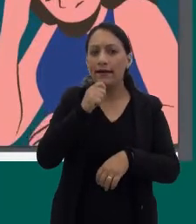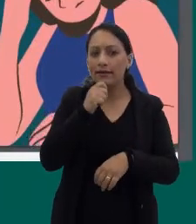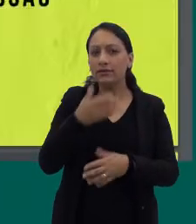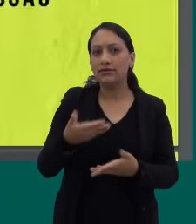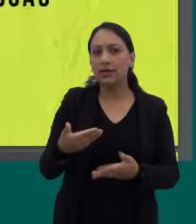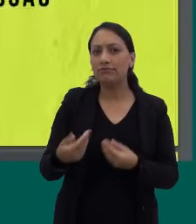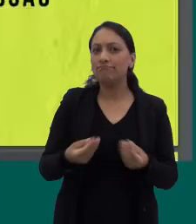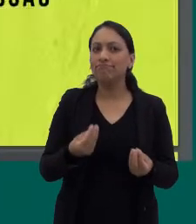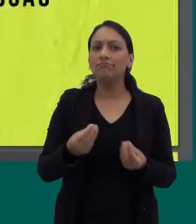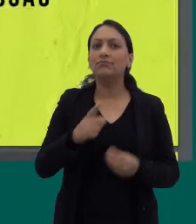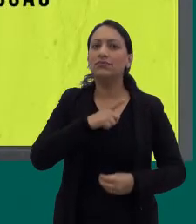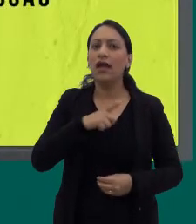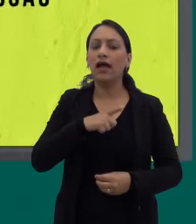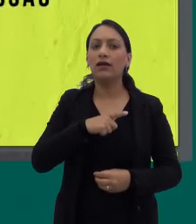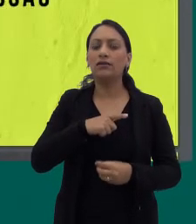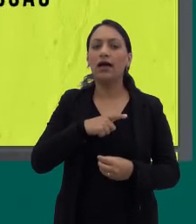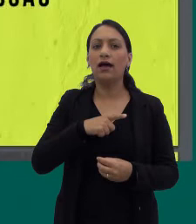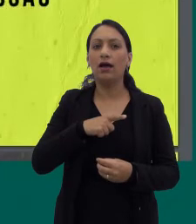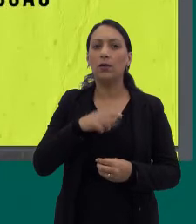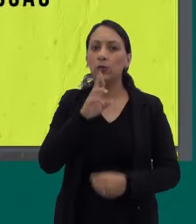né, seus reflexos.